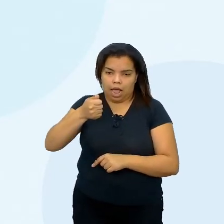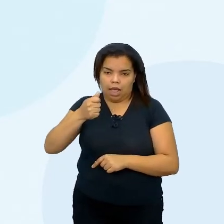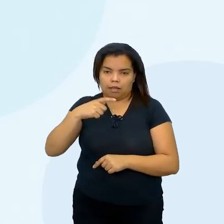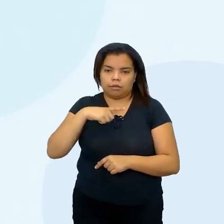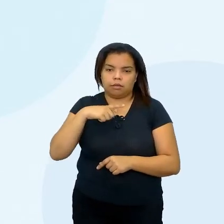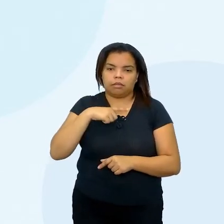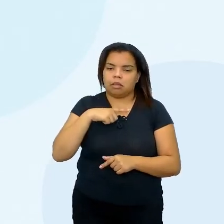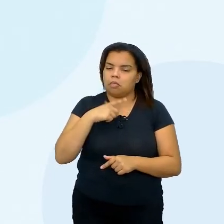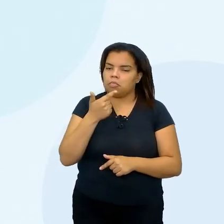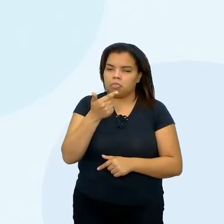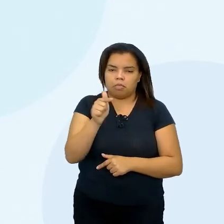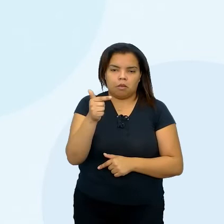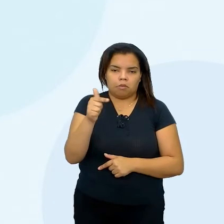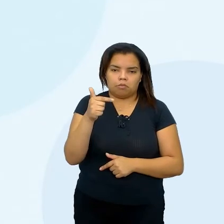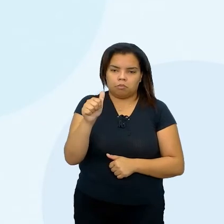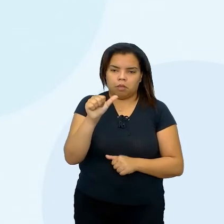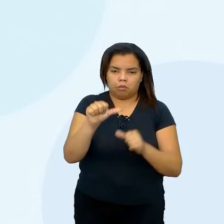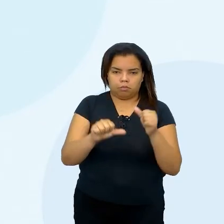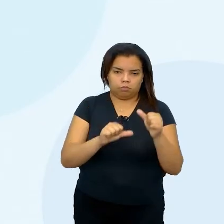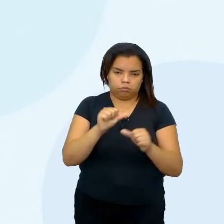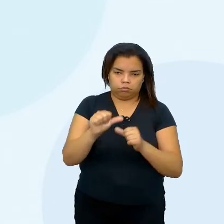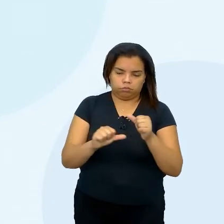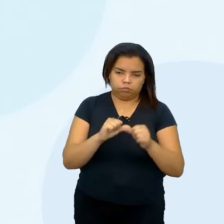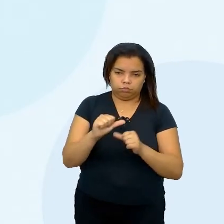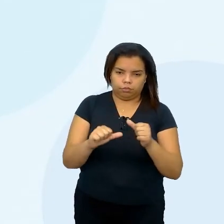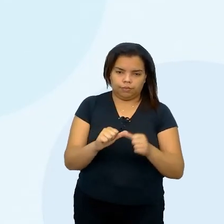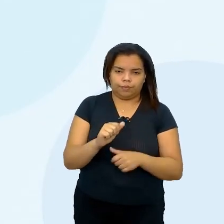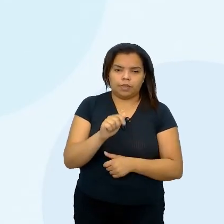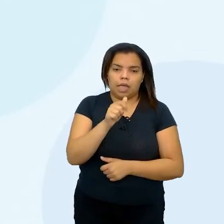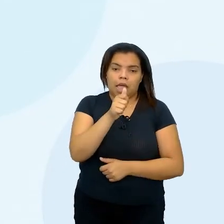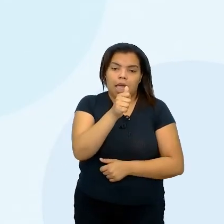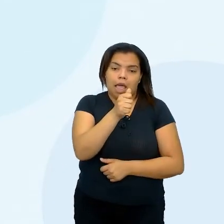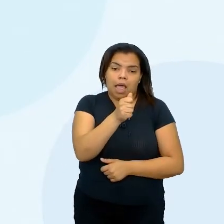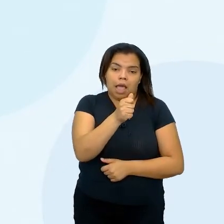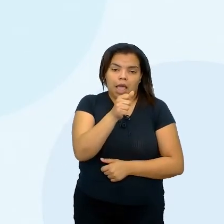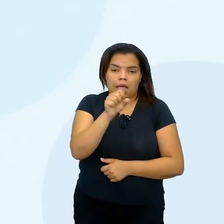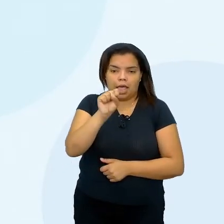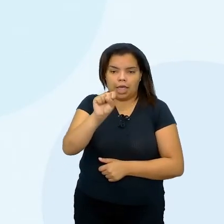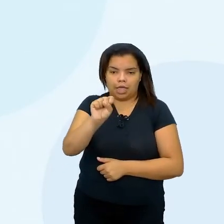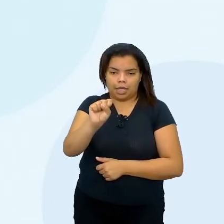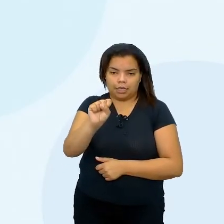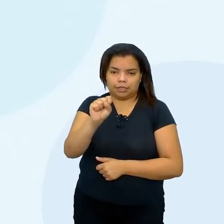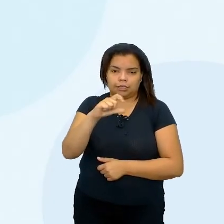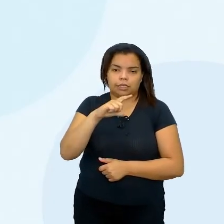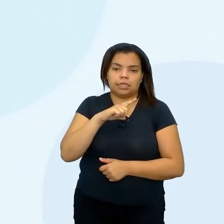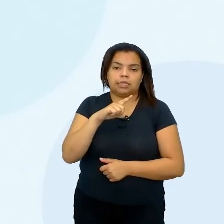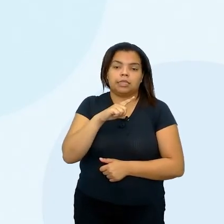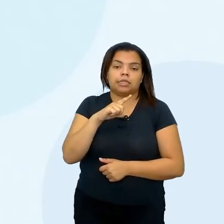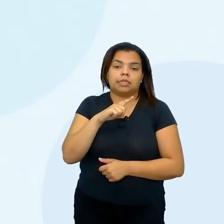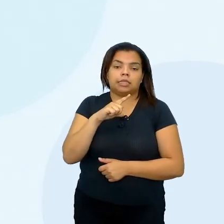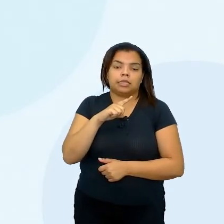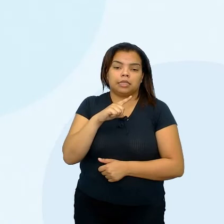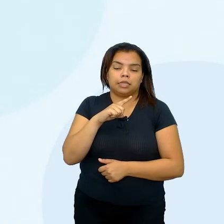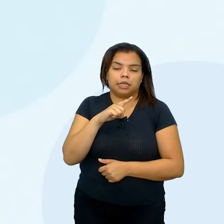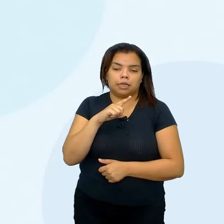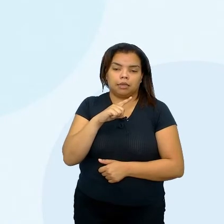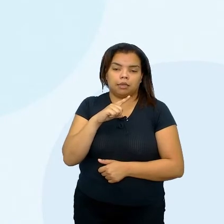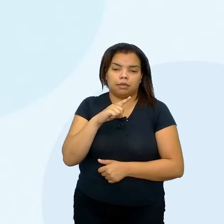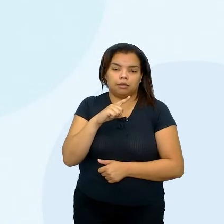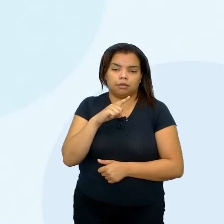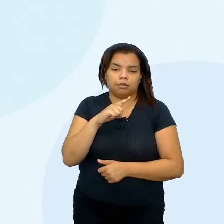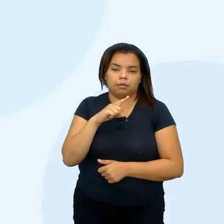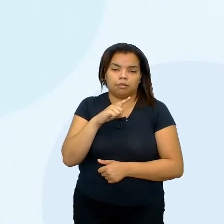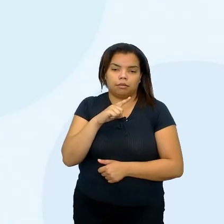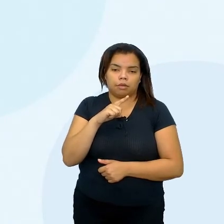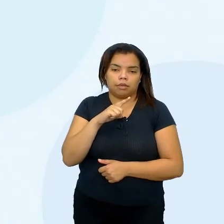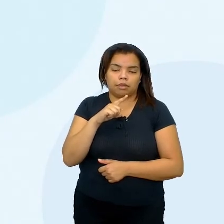significa sem alteração. O azão S, olha só, isso daqui é importante, é